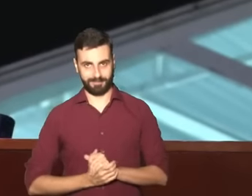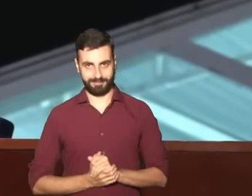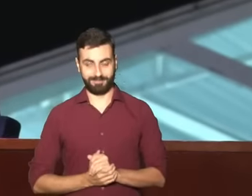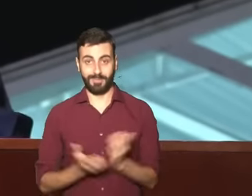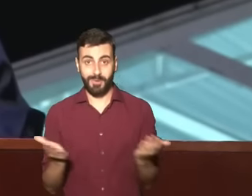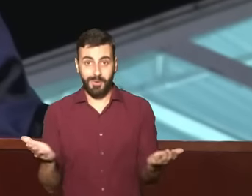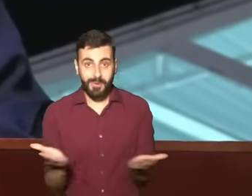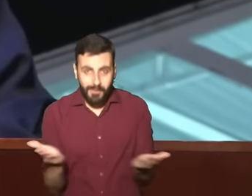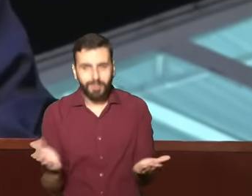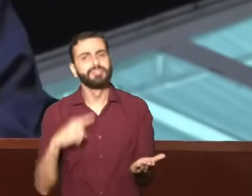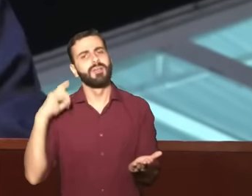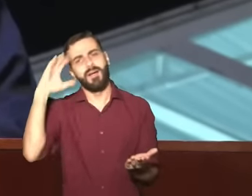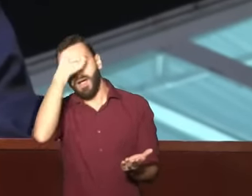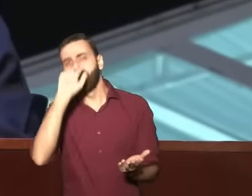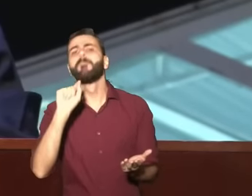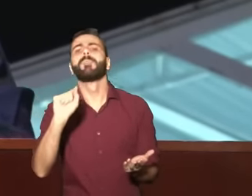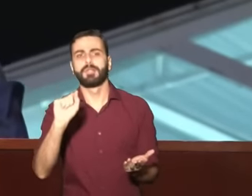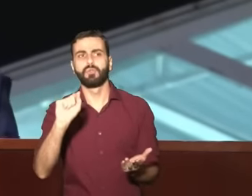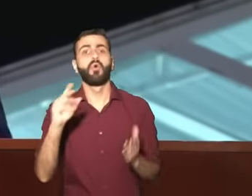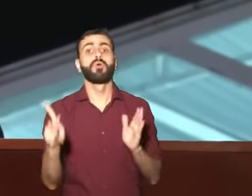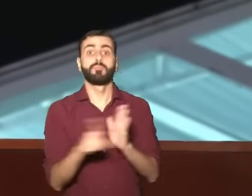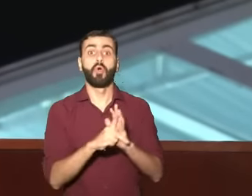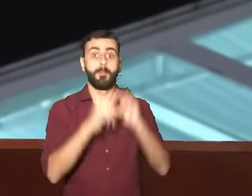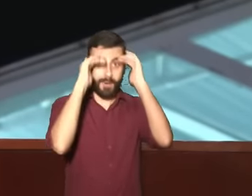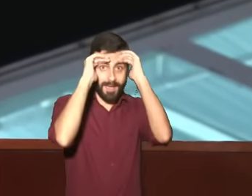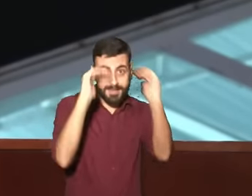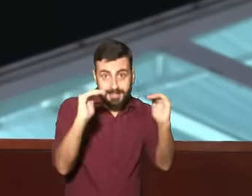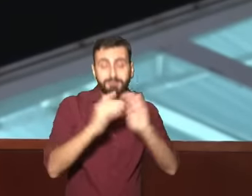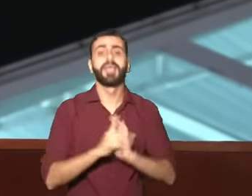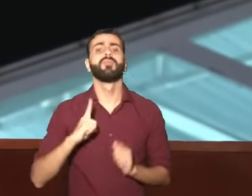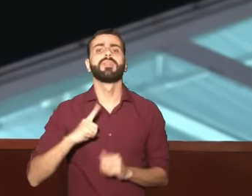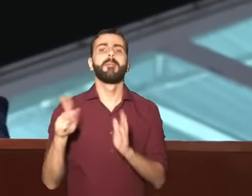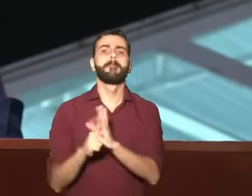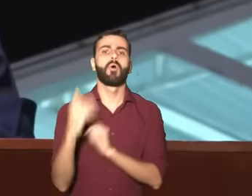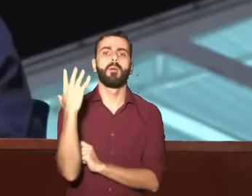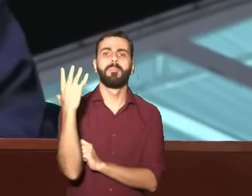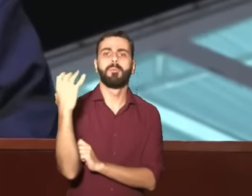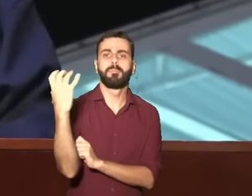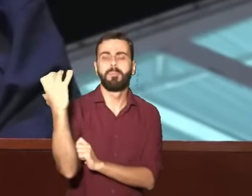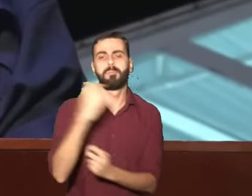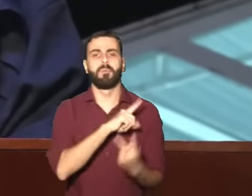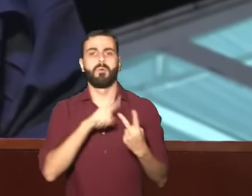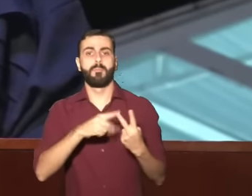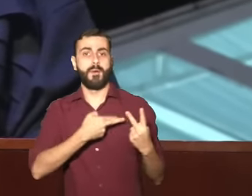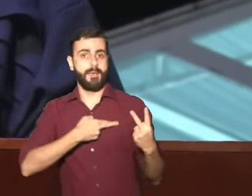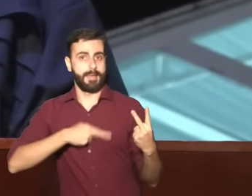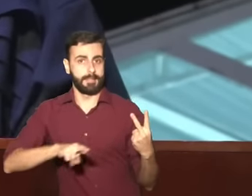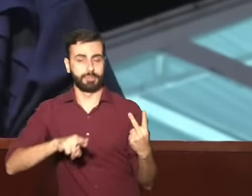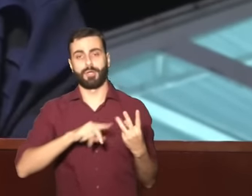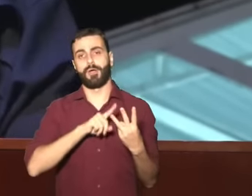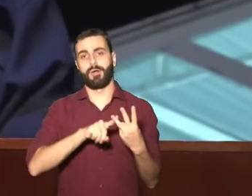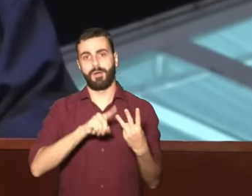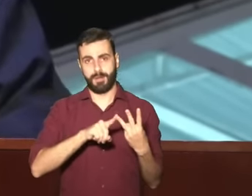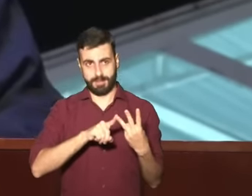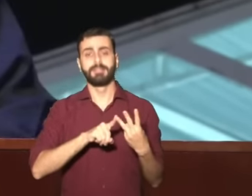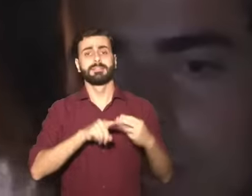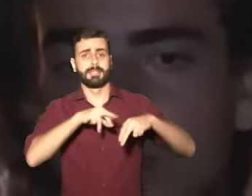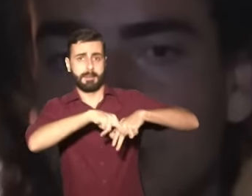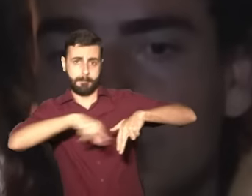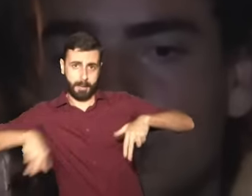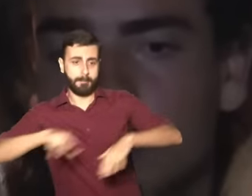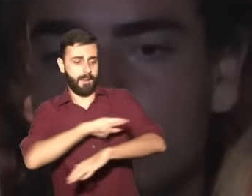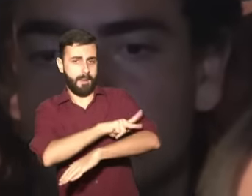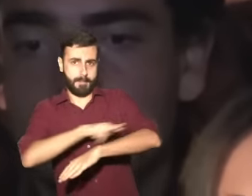aqui aprendemos a praticar o respeito pela orientação sexual, religiosa, pelas raças